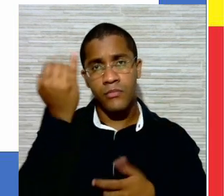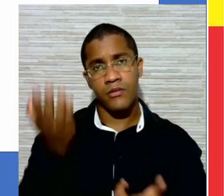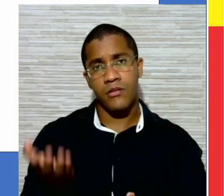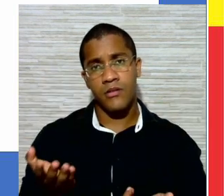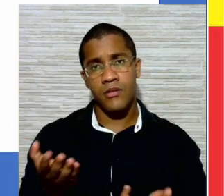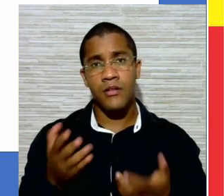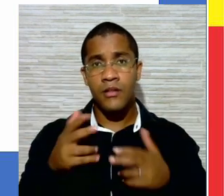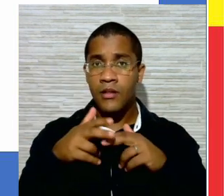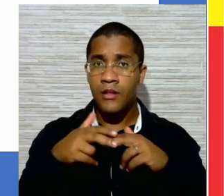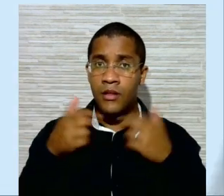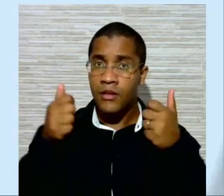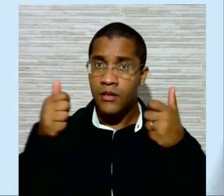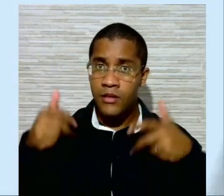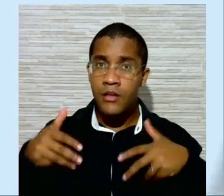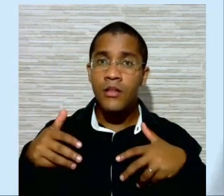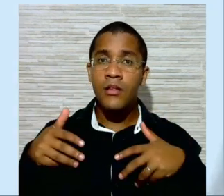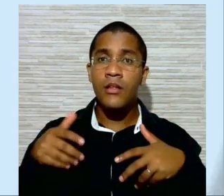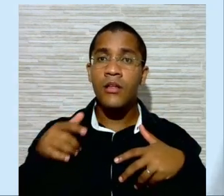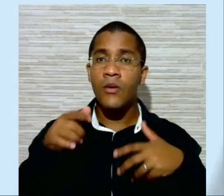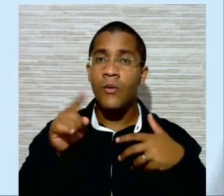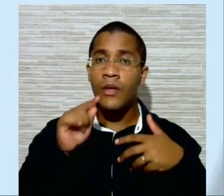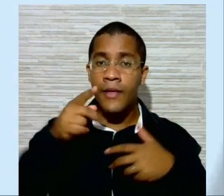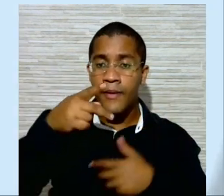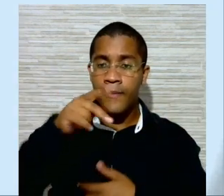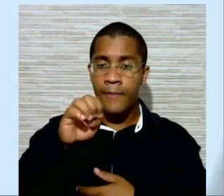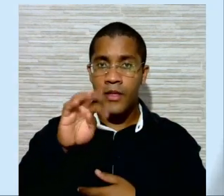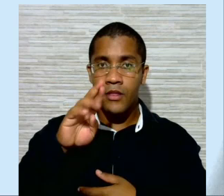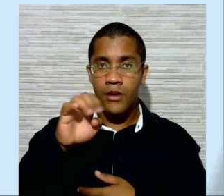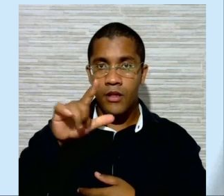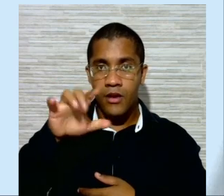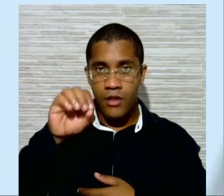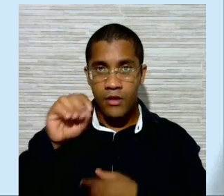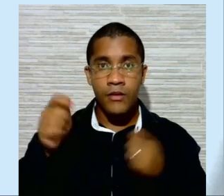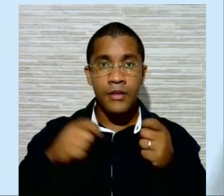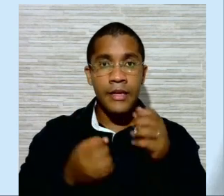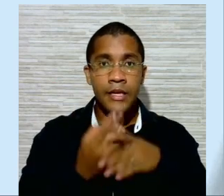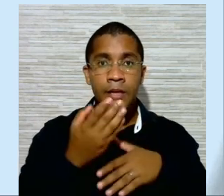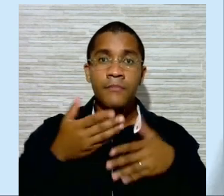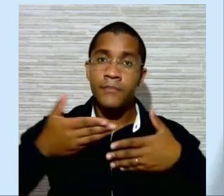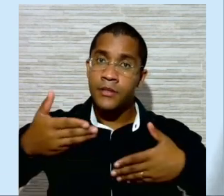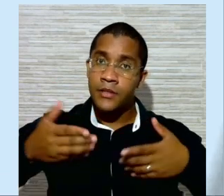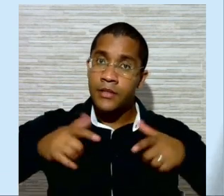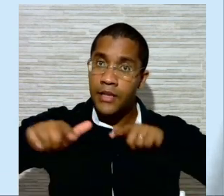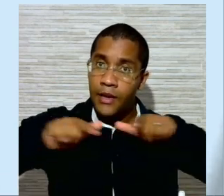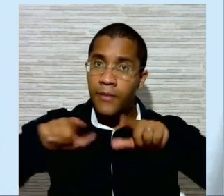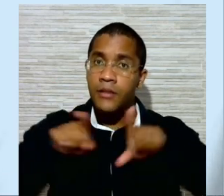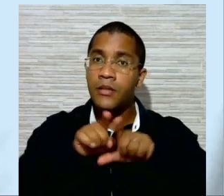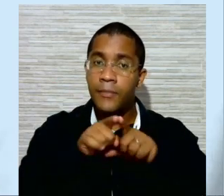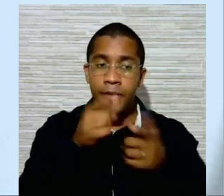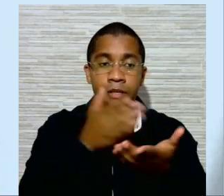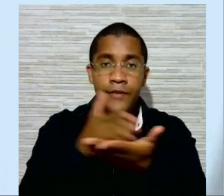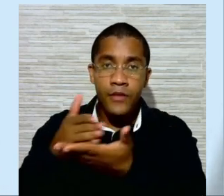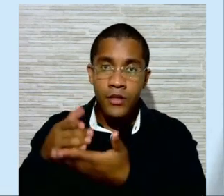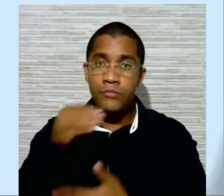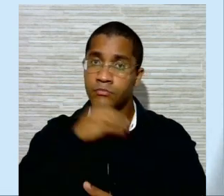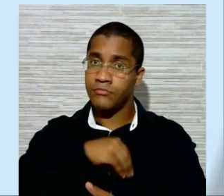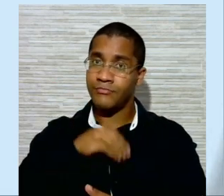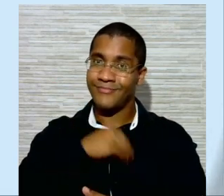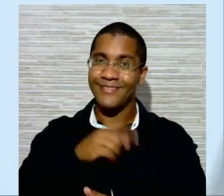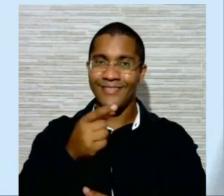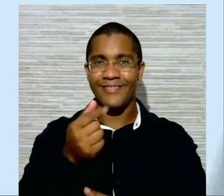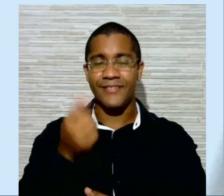importância do petróleo, né, para a questão industrial, para a questão de geração de emprego e por consequência disso, distribuição de renda, tá,